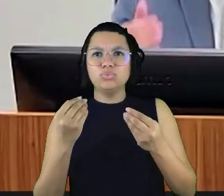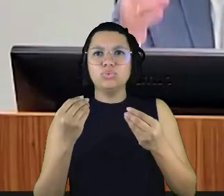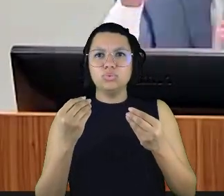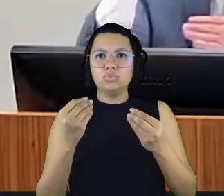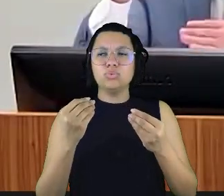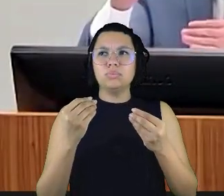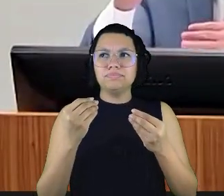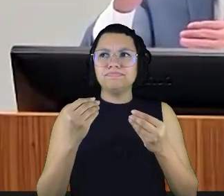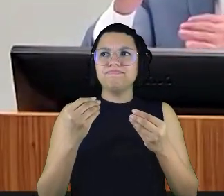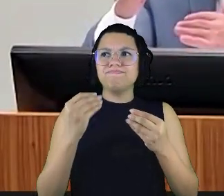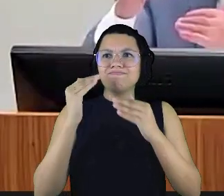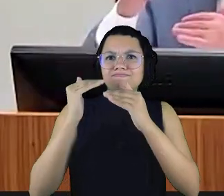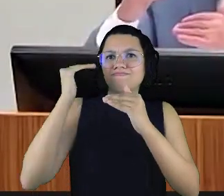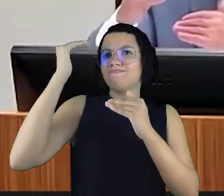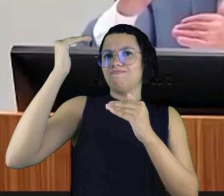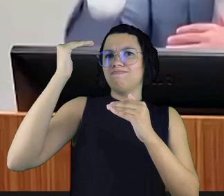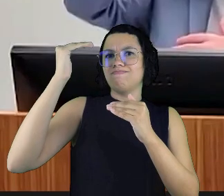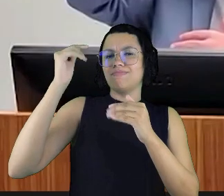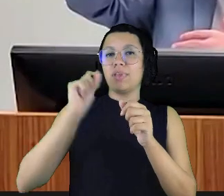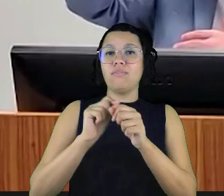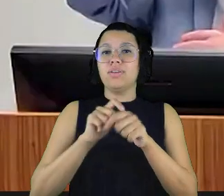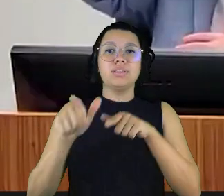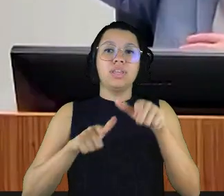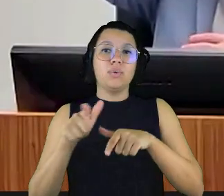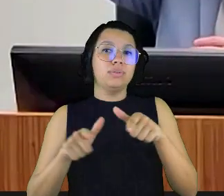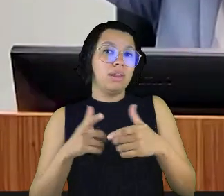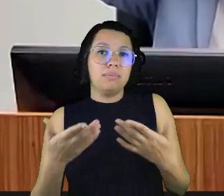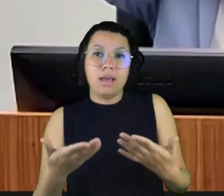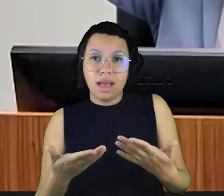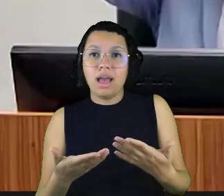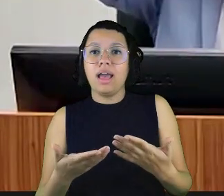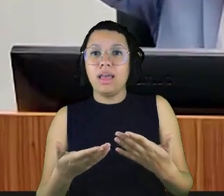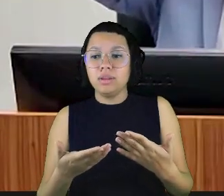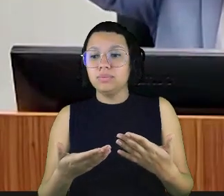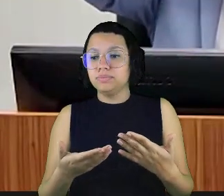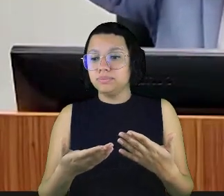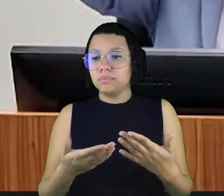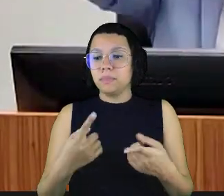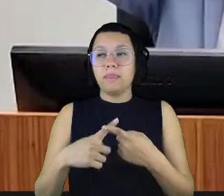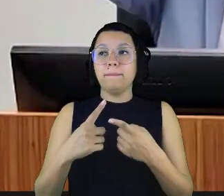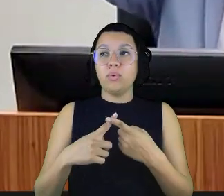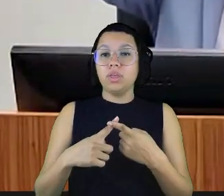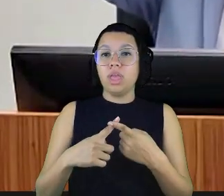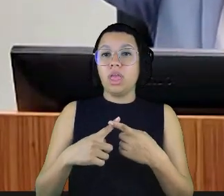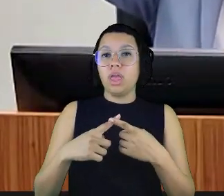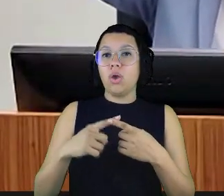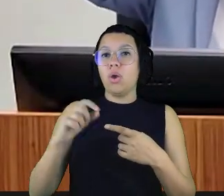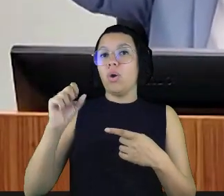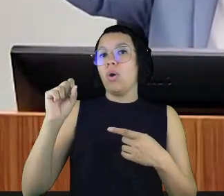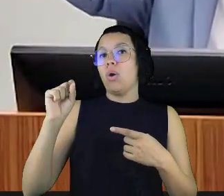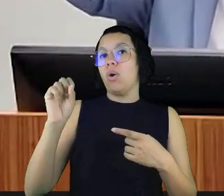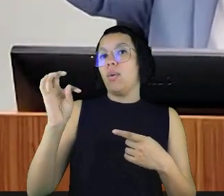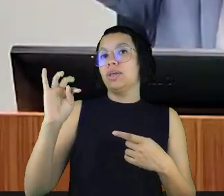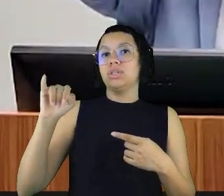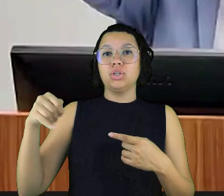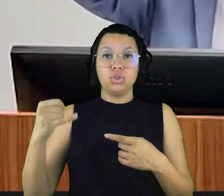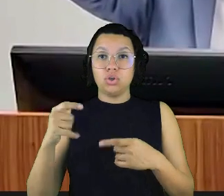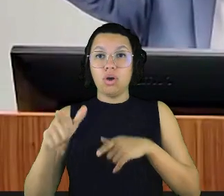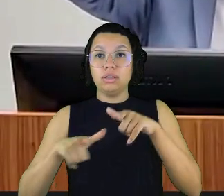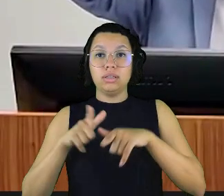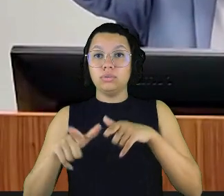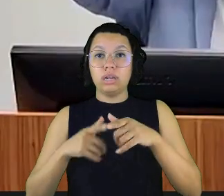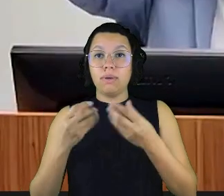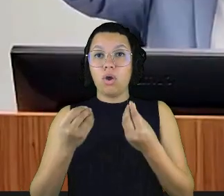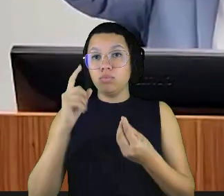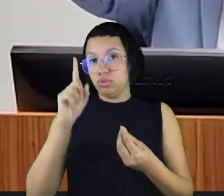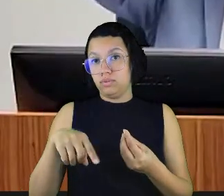fazer a operação de subsunção, porque o Supremo, o STJ, eles estão operando como verdadeiros agentes